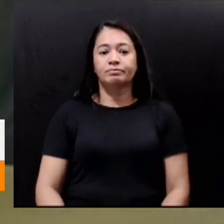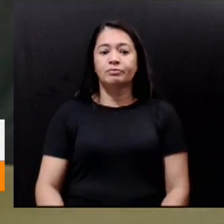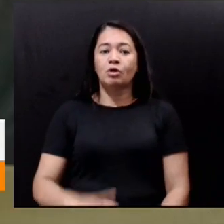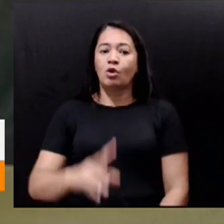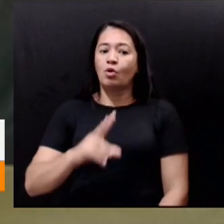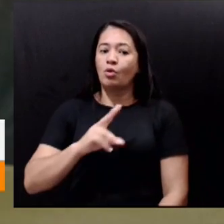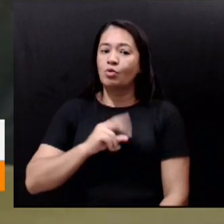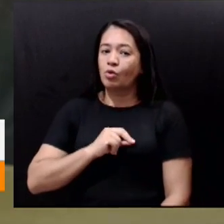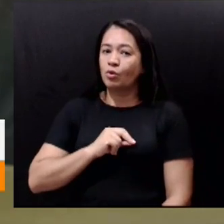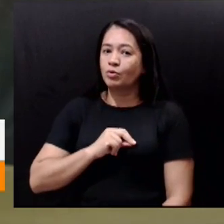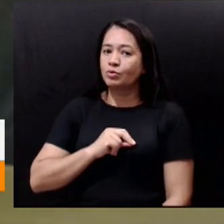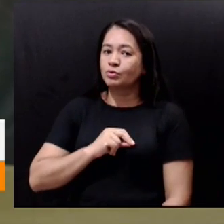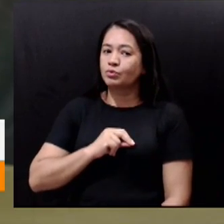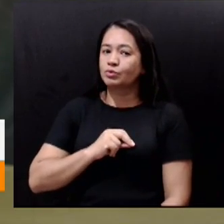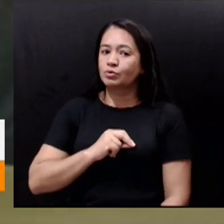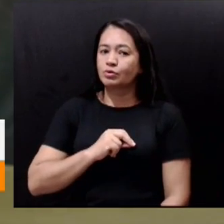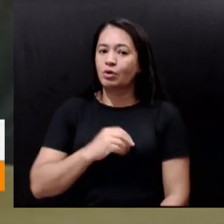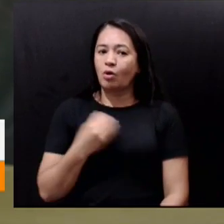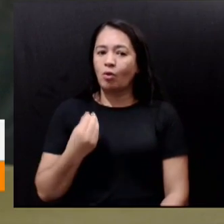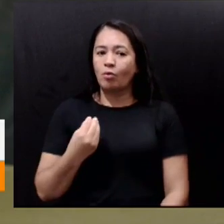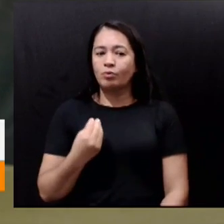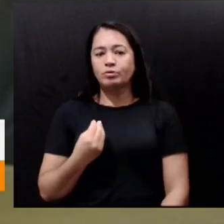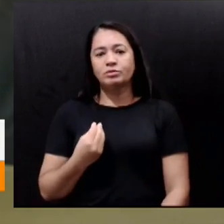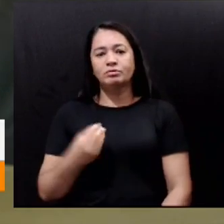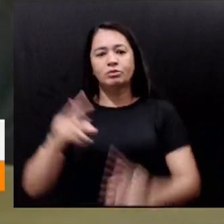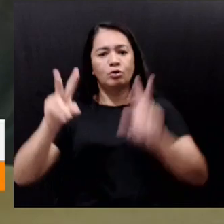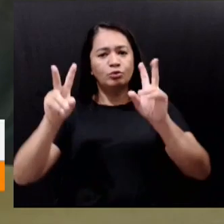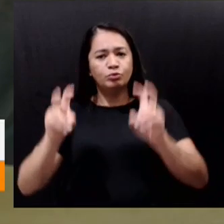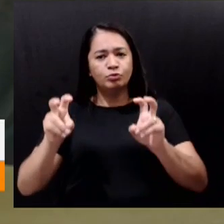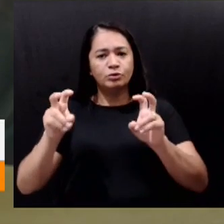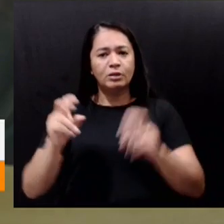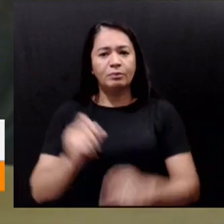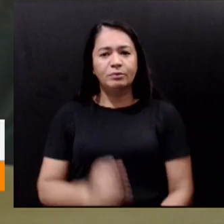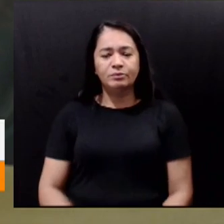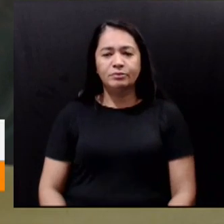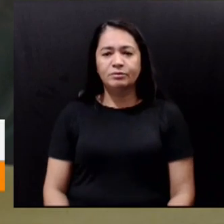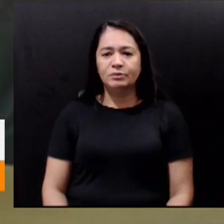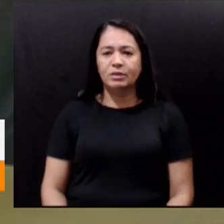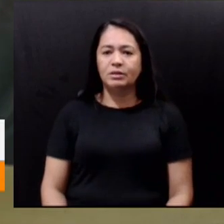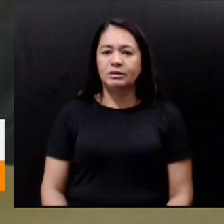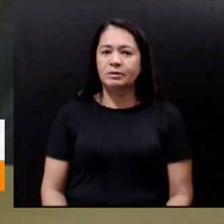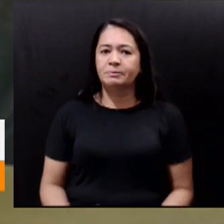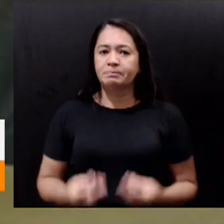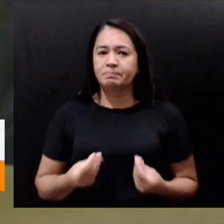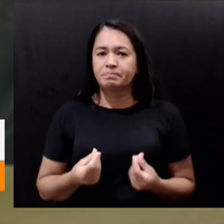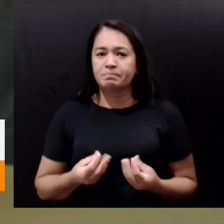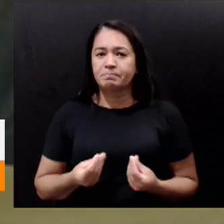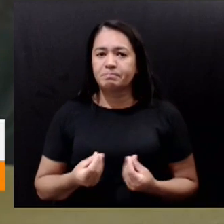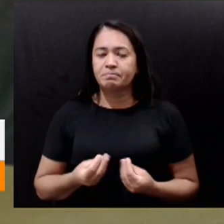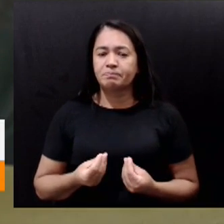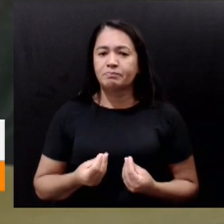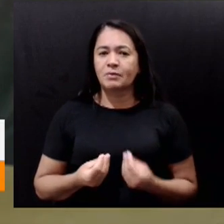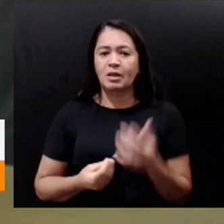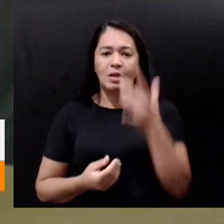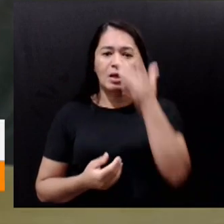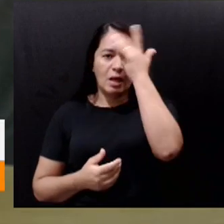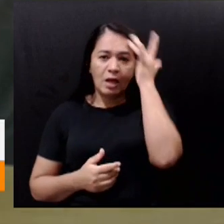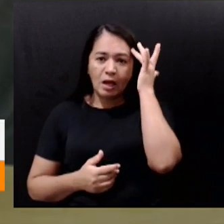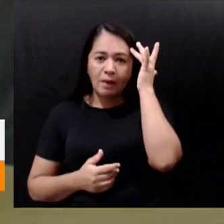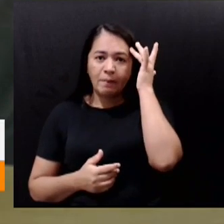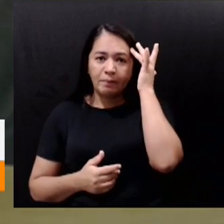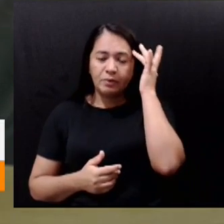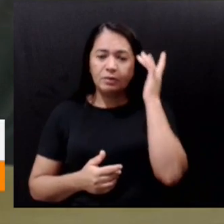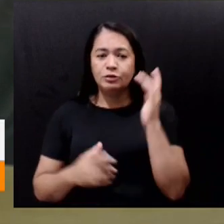né, Luísa, essa questão da urbanização, das pessoas. Você vê em um